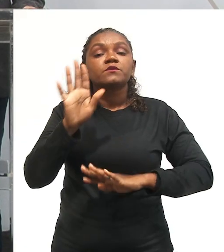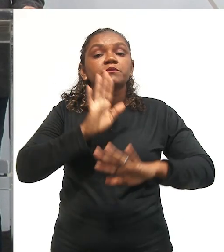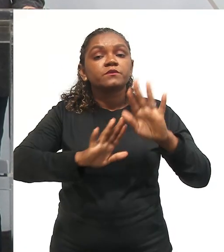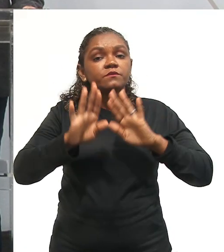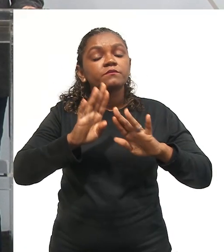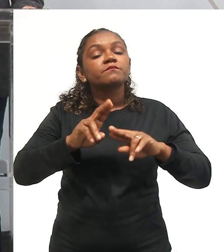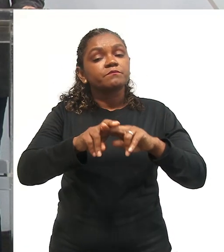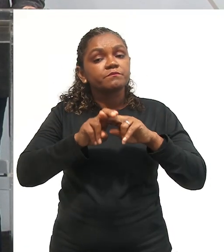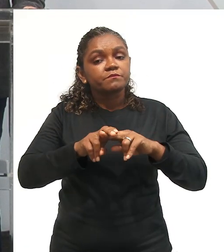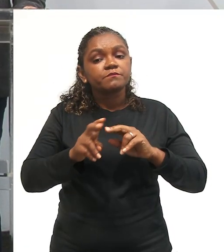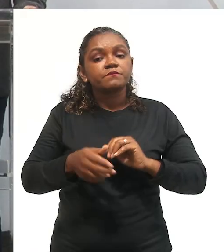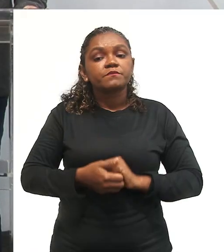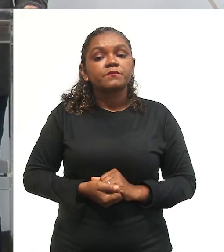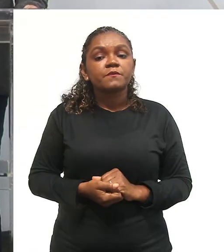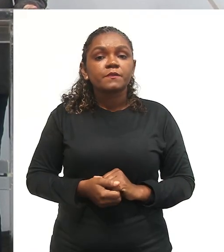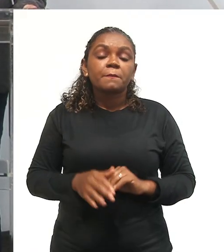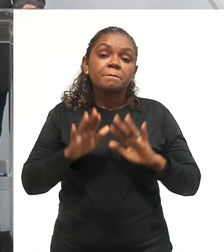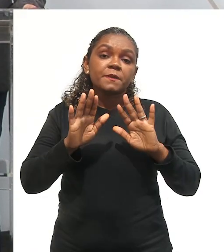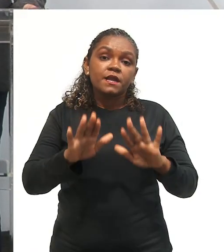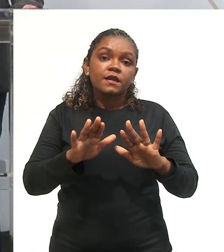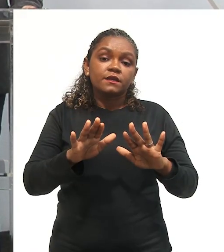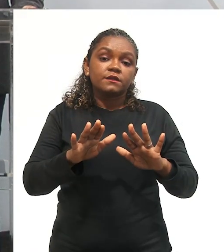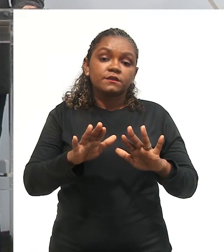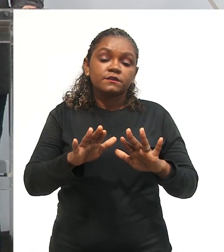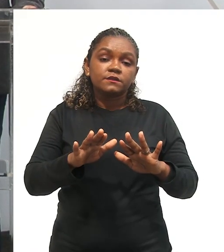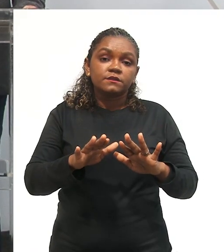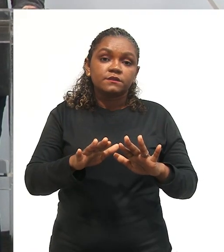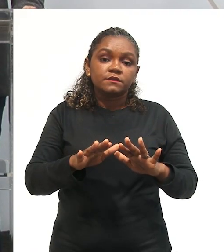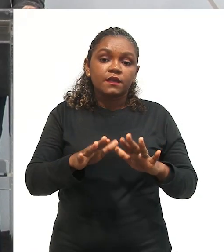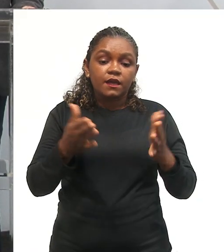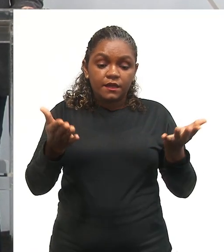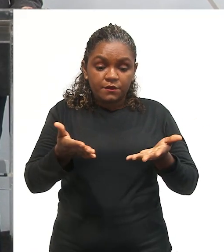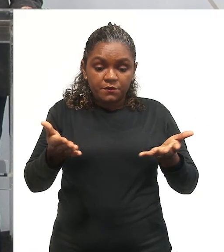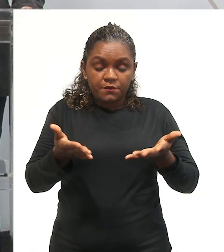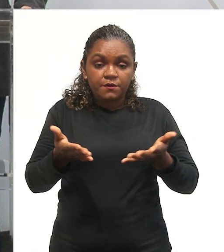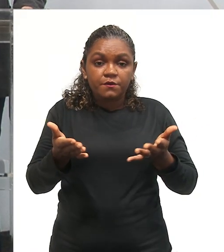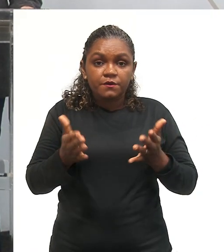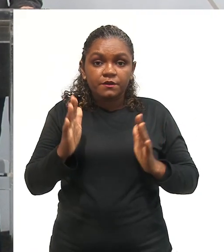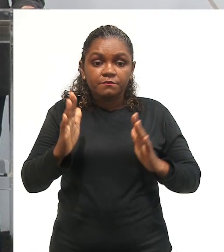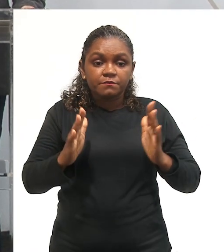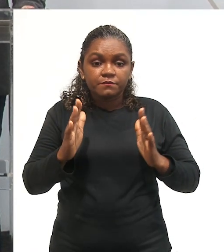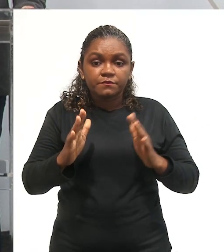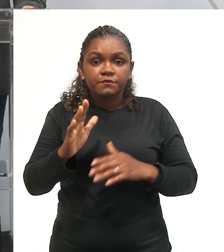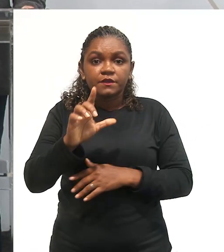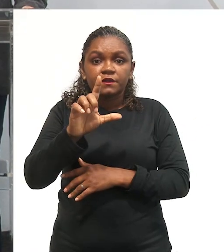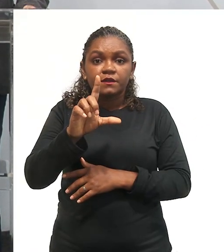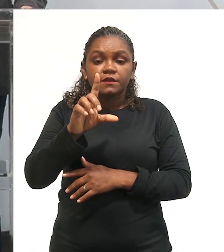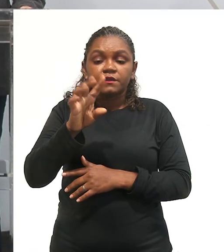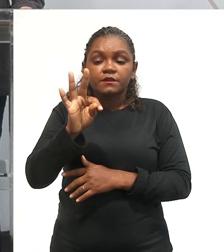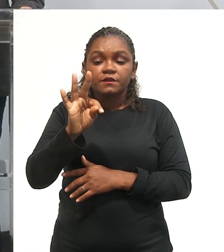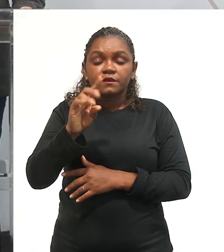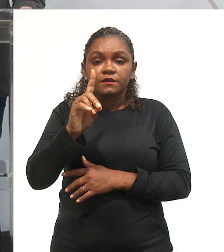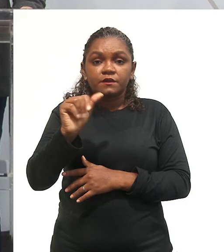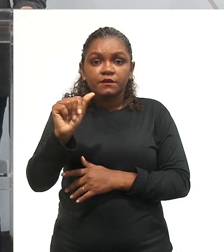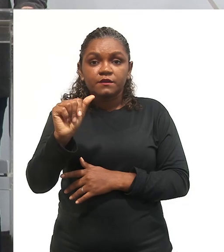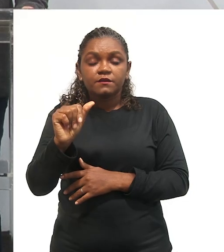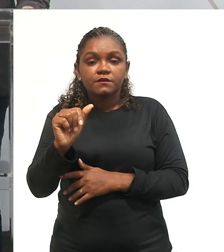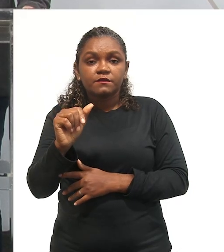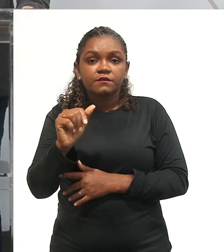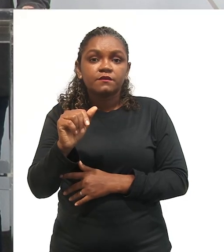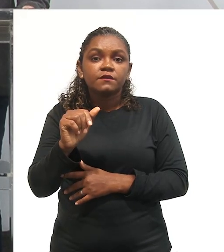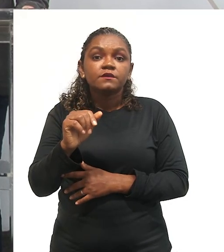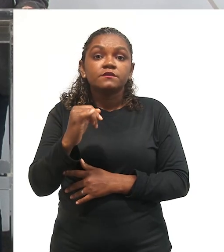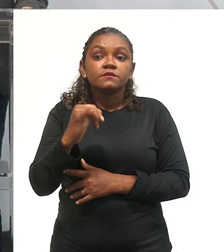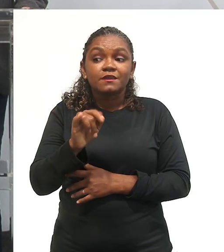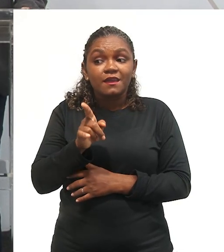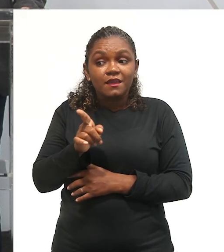com o empresário individual. Mas isso vai acontecer aqui dentro da sociedade limitada se esse sócio ou administrador